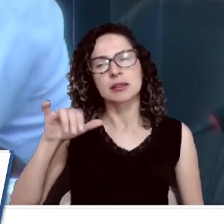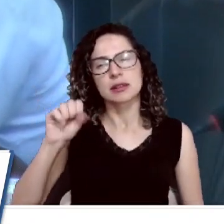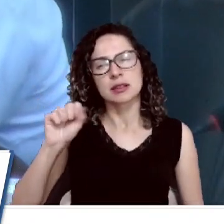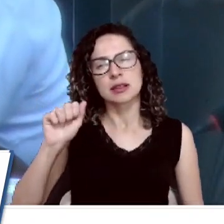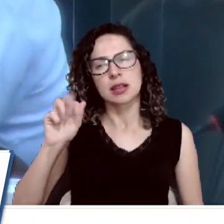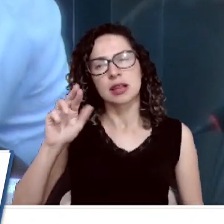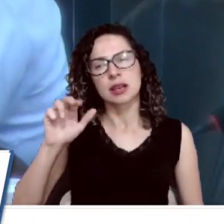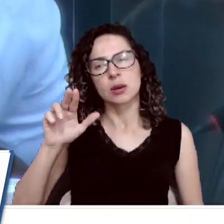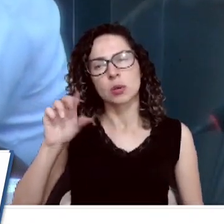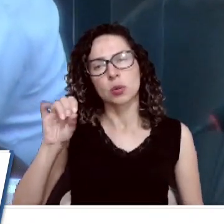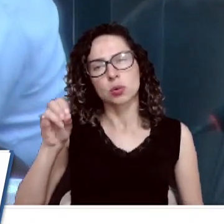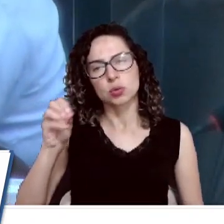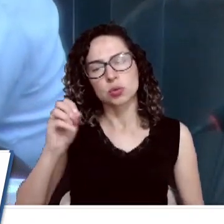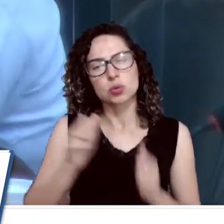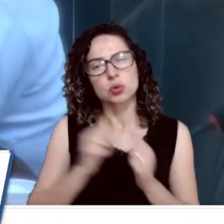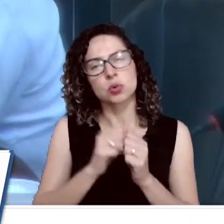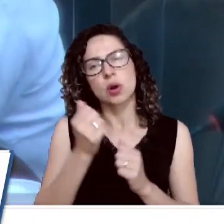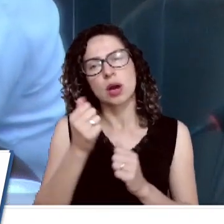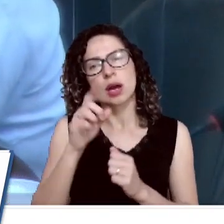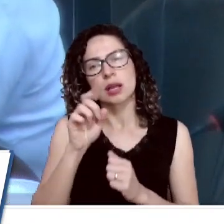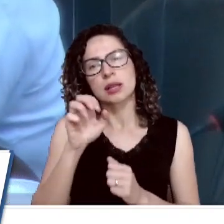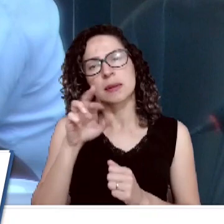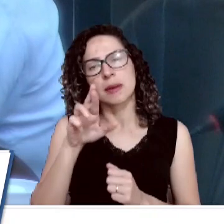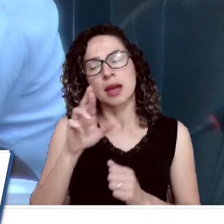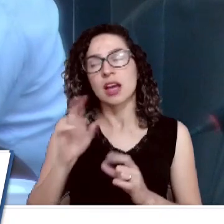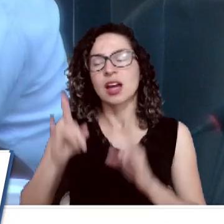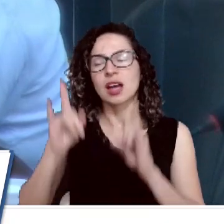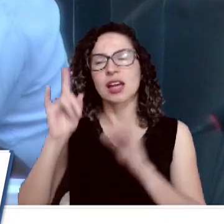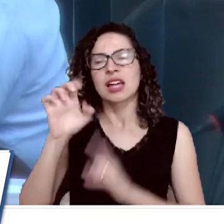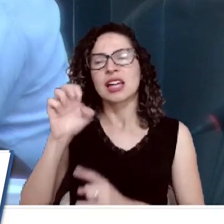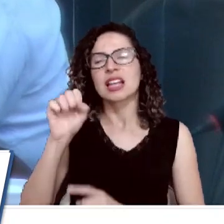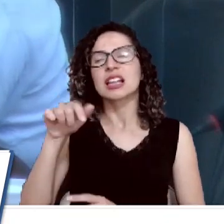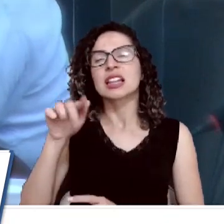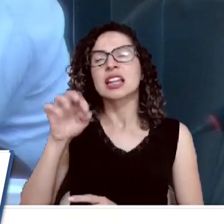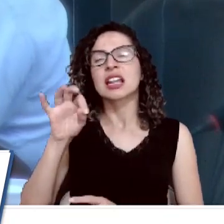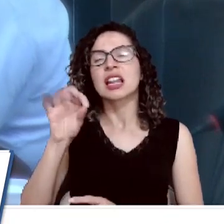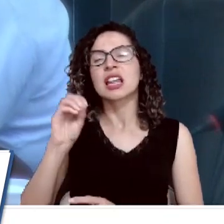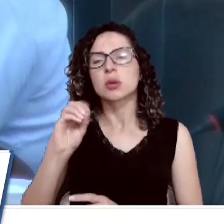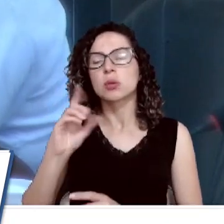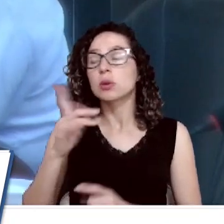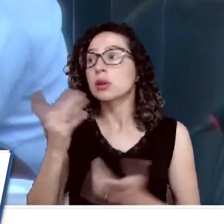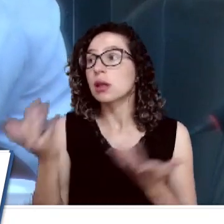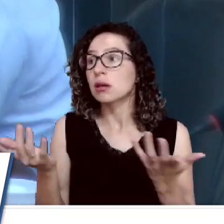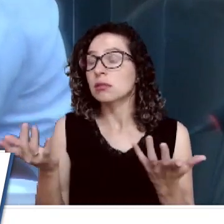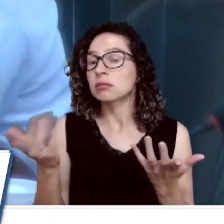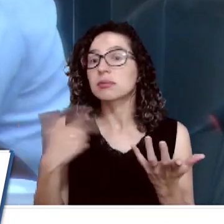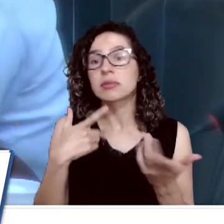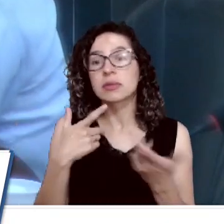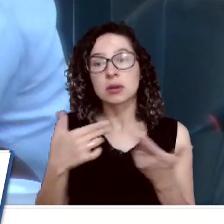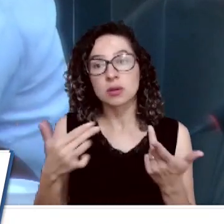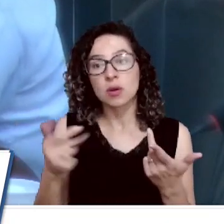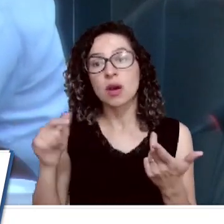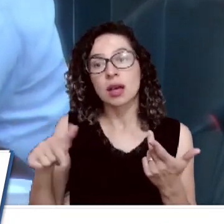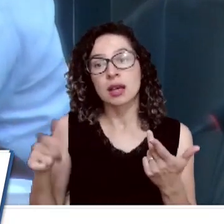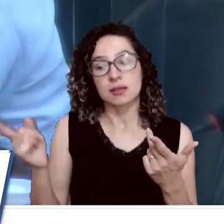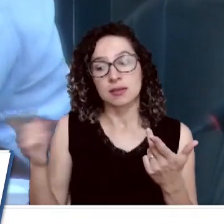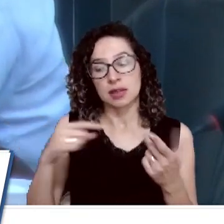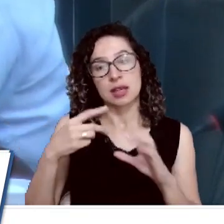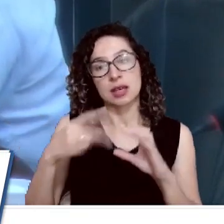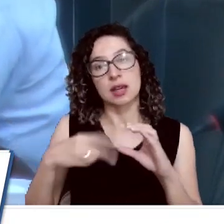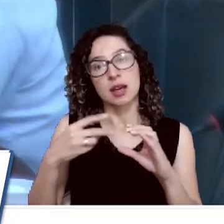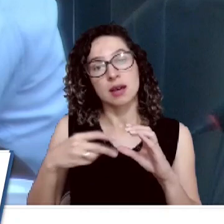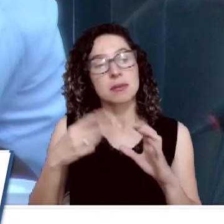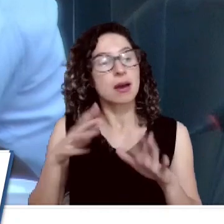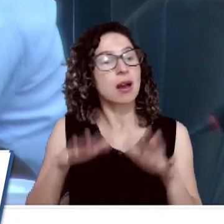Filho, o esqueletão. E aí? Então, tem coisas que passa para essa casa de leis, porque determinadas